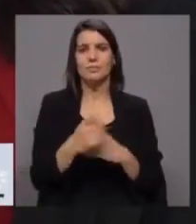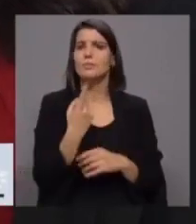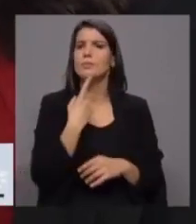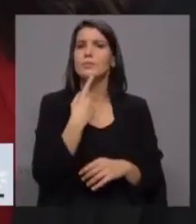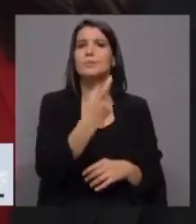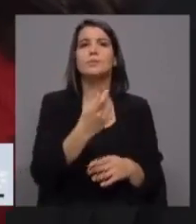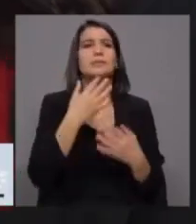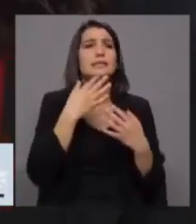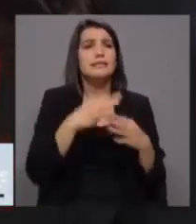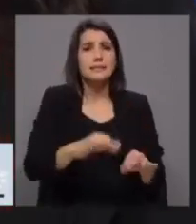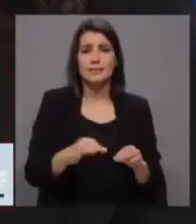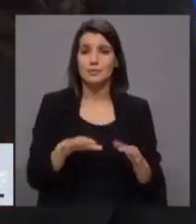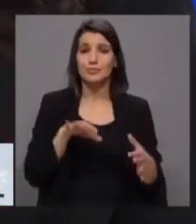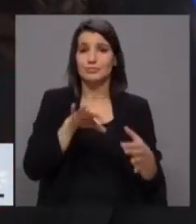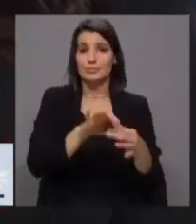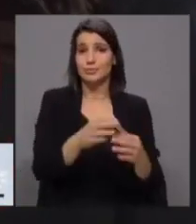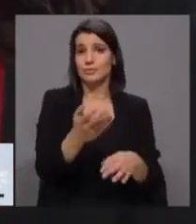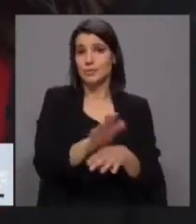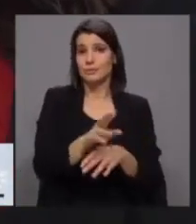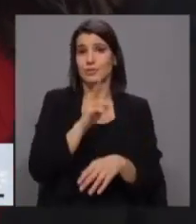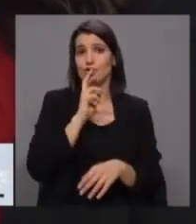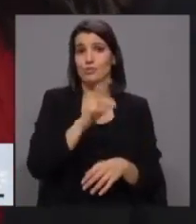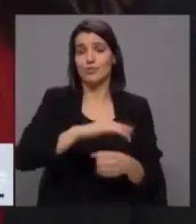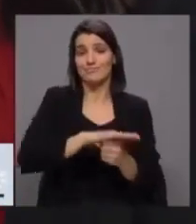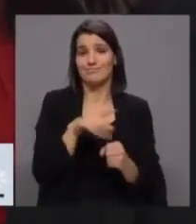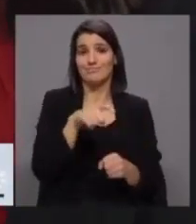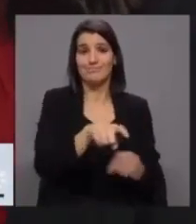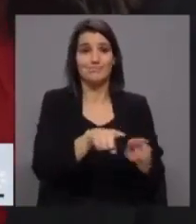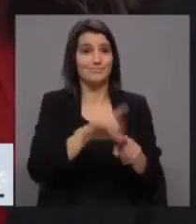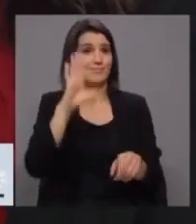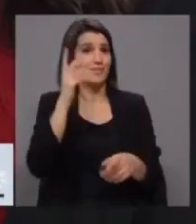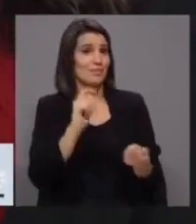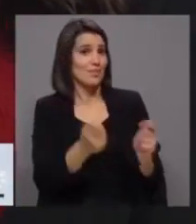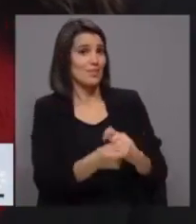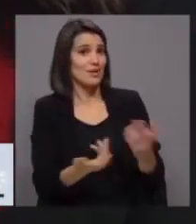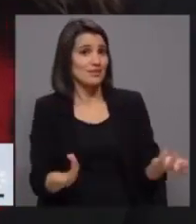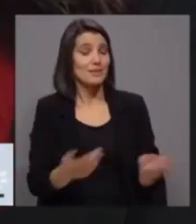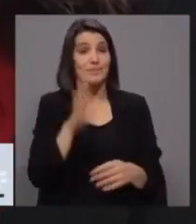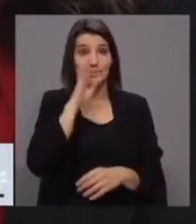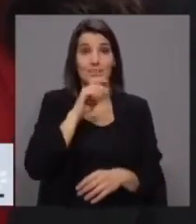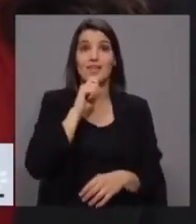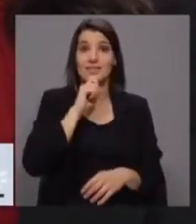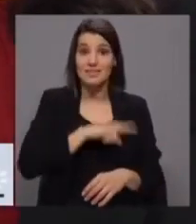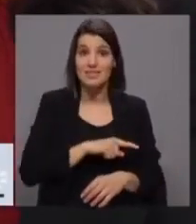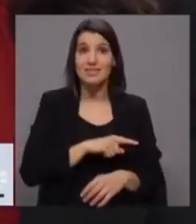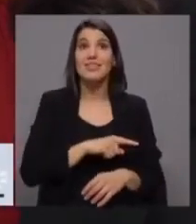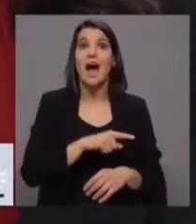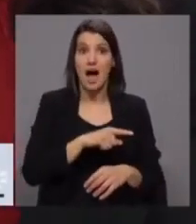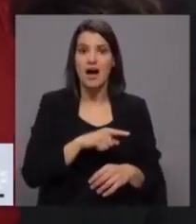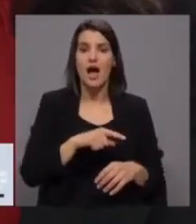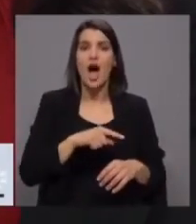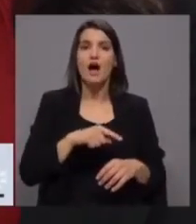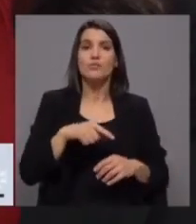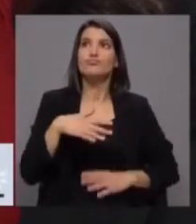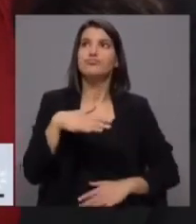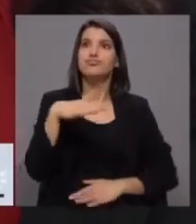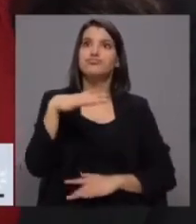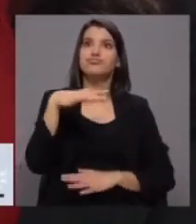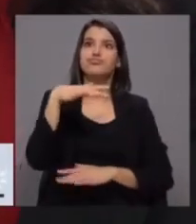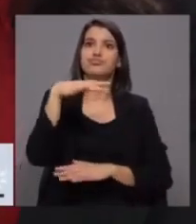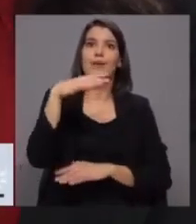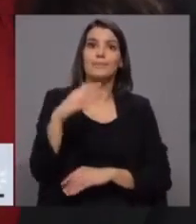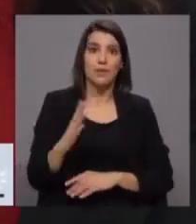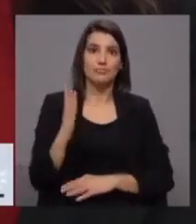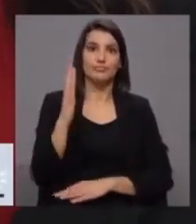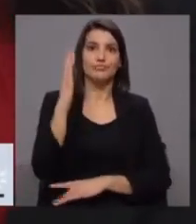pergunta tão simples que se aplica, por exemplo, à resposta à Covid, como às alterações climáticas. Se conseguimos pôr uma nave em Marte, como é que não conseguimos